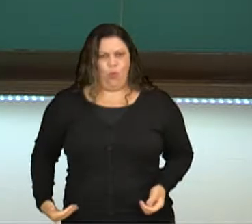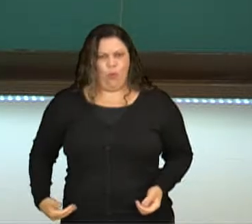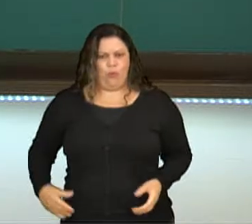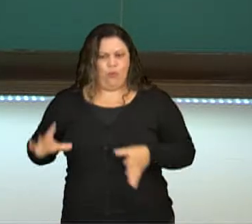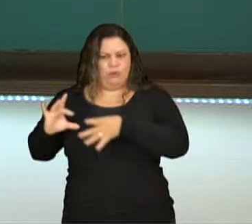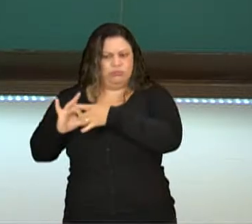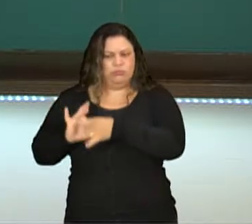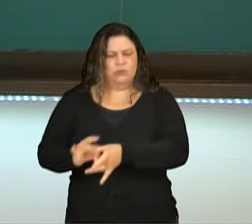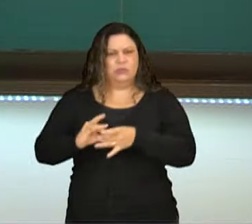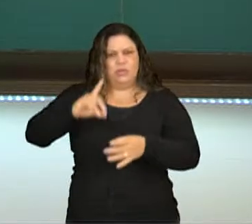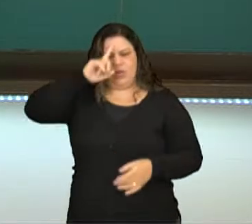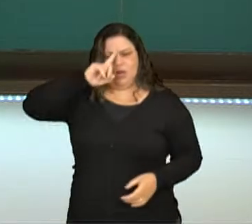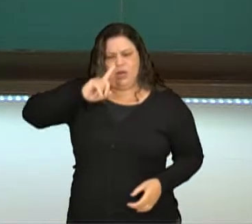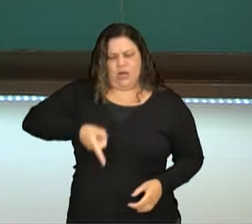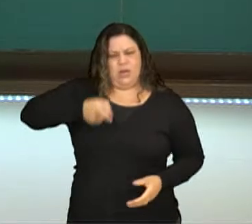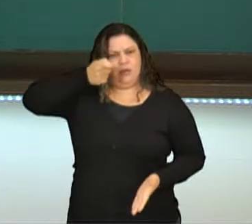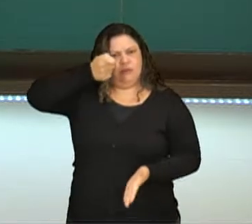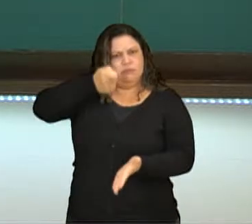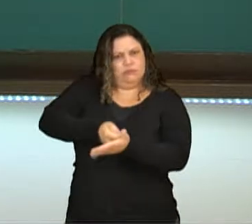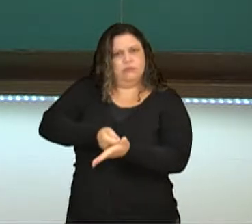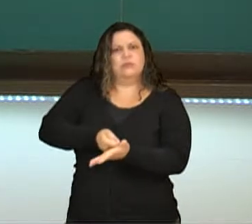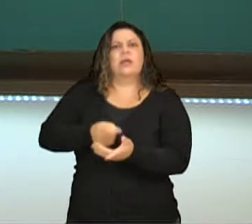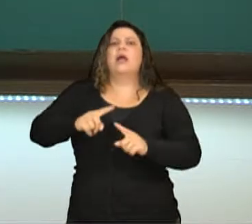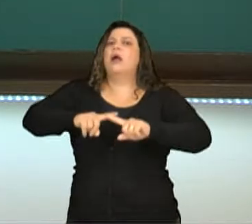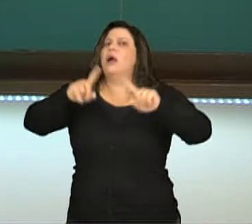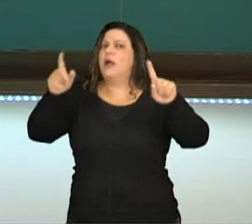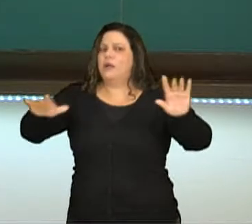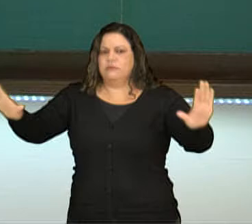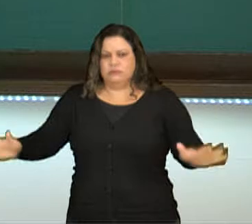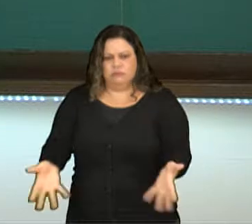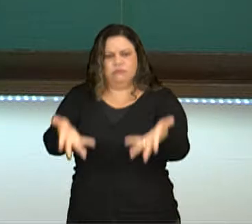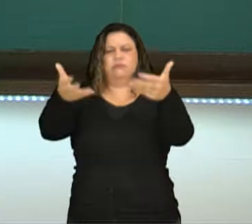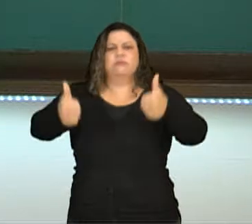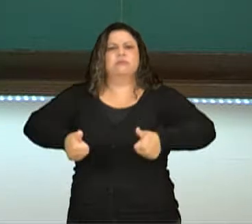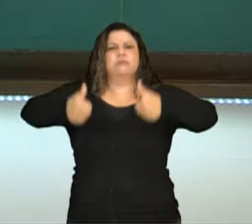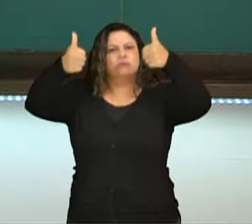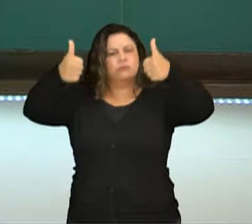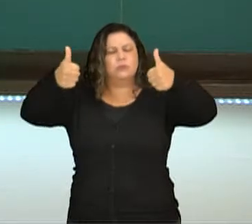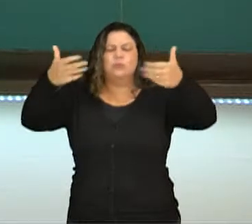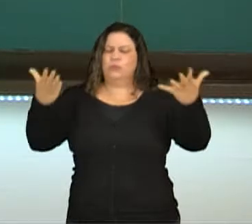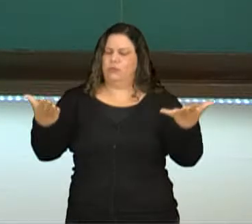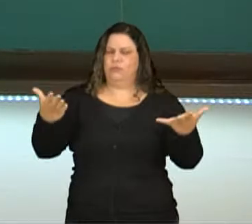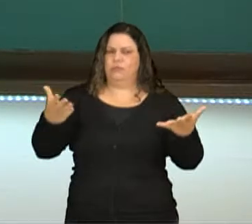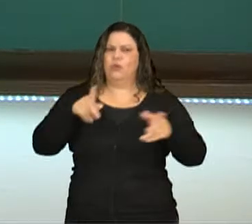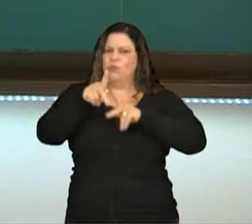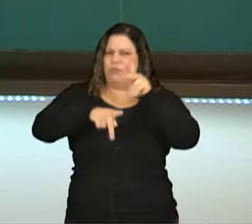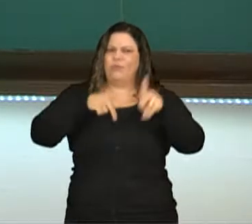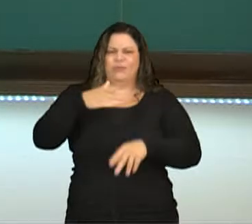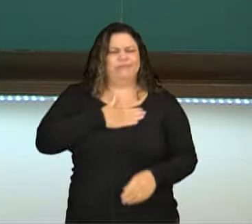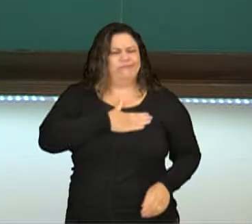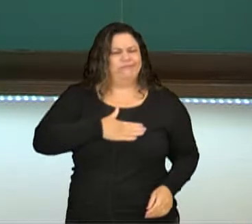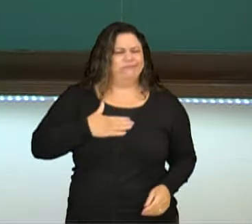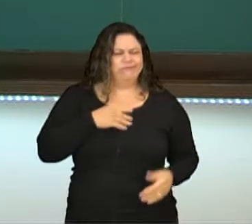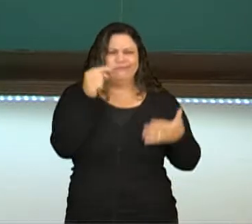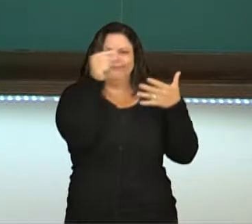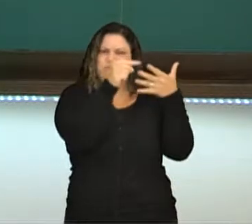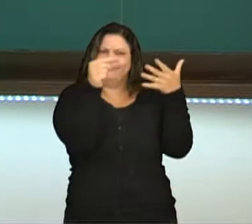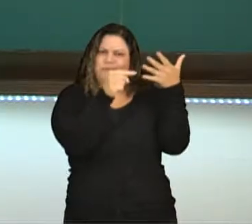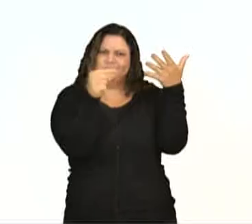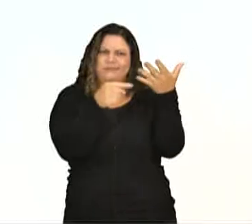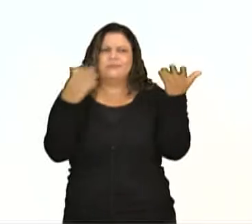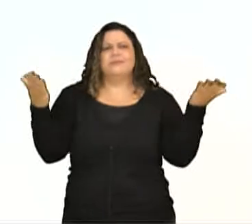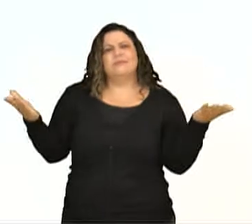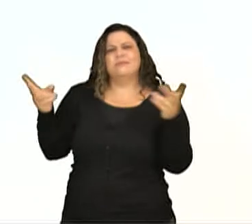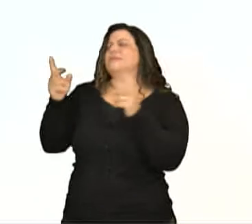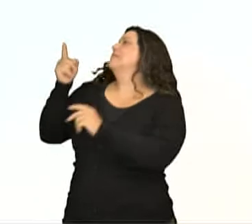e mesmo assim ter uma boa avaliação popular? Que elementos do governo dele? Já refletiu sobre isso? Olha aqui